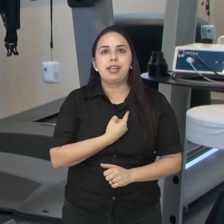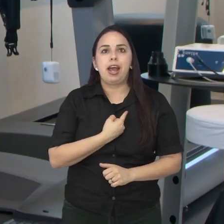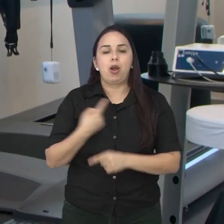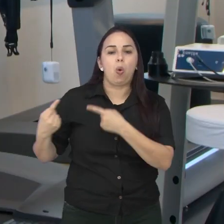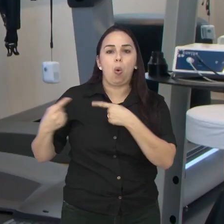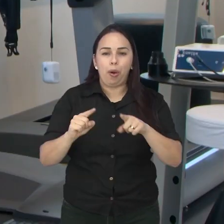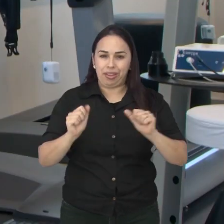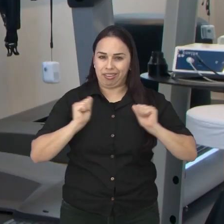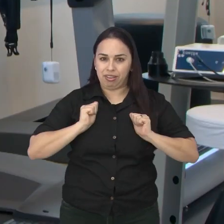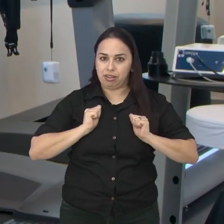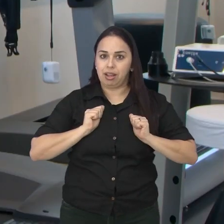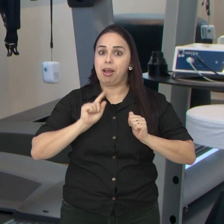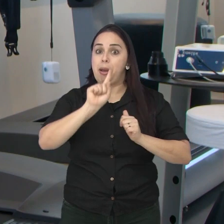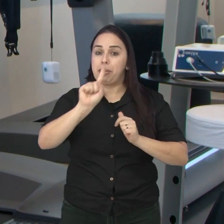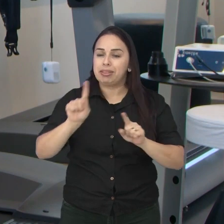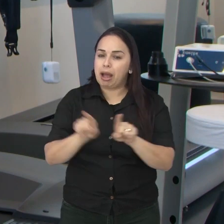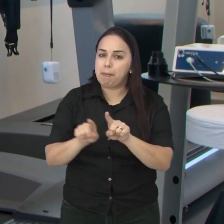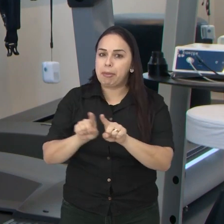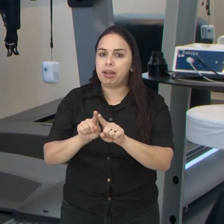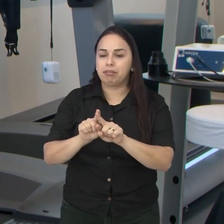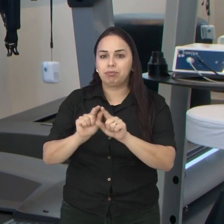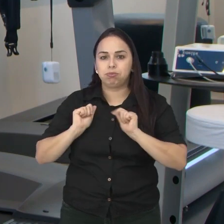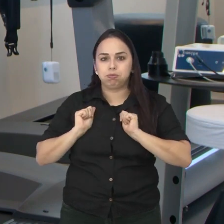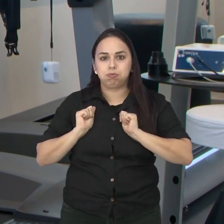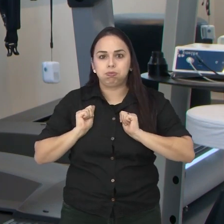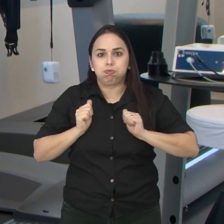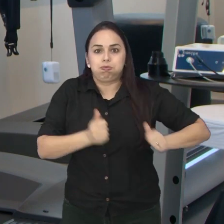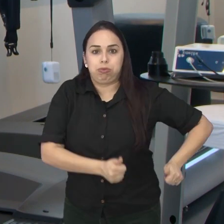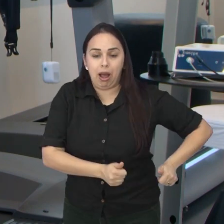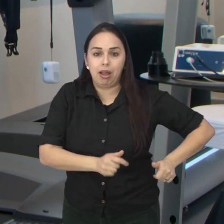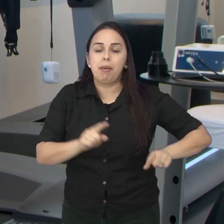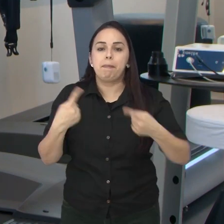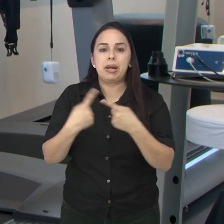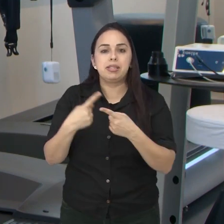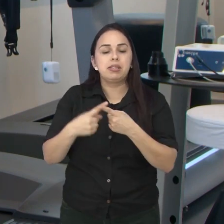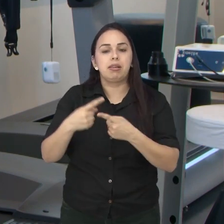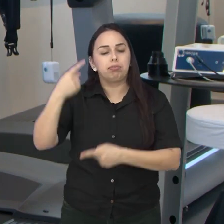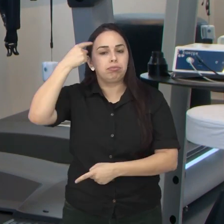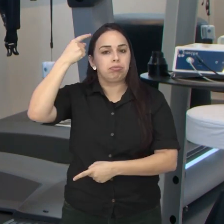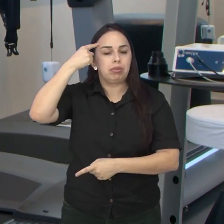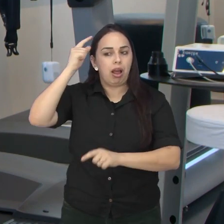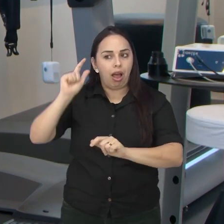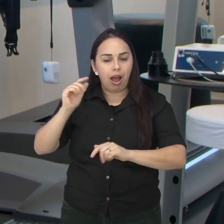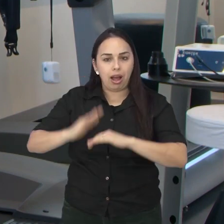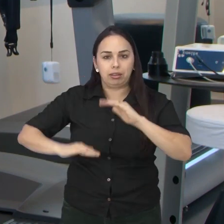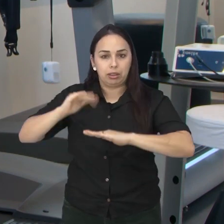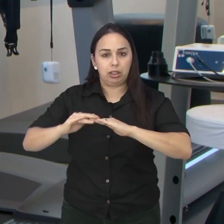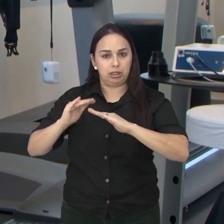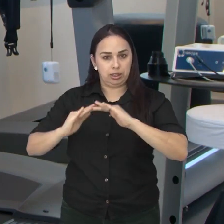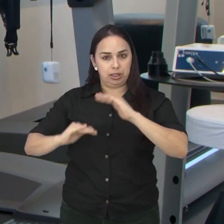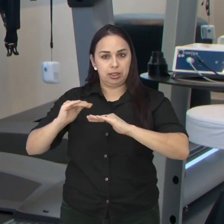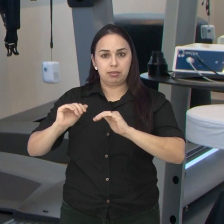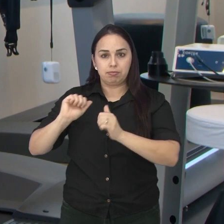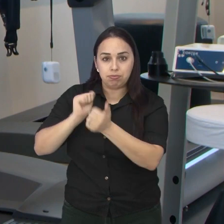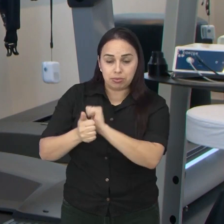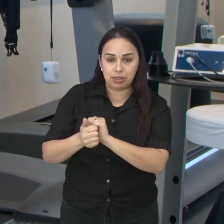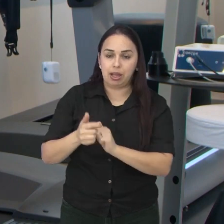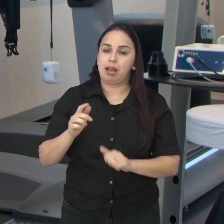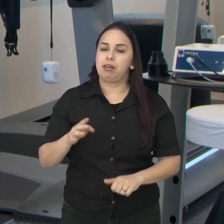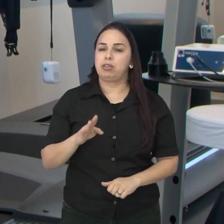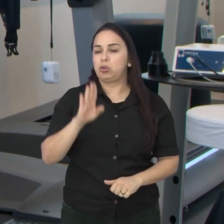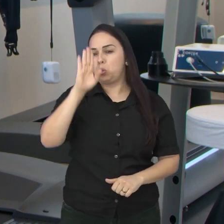só contra o sedentarismo, a gente vem contra o sedentarismo e contra a inatividade física. Então, são 2 conceitos diferentes. E assim, as